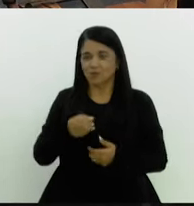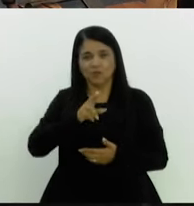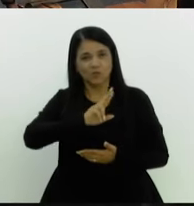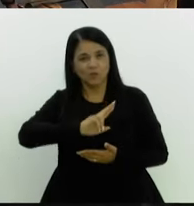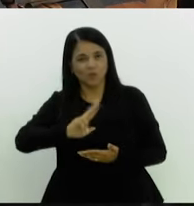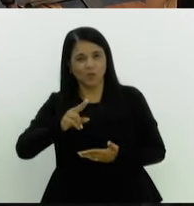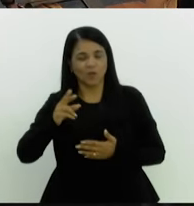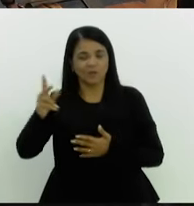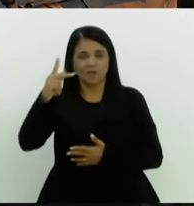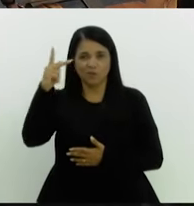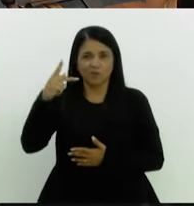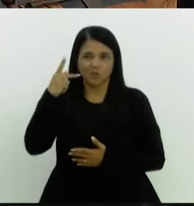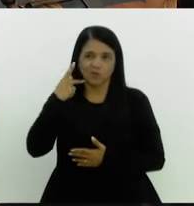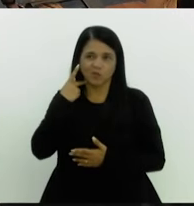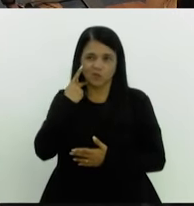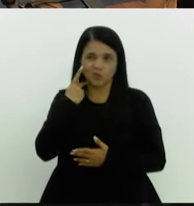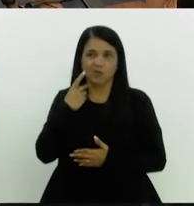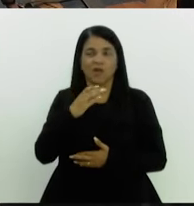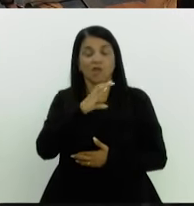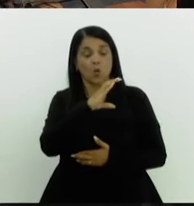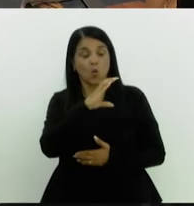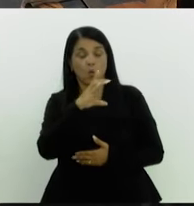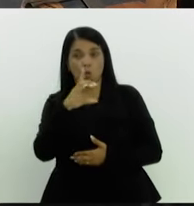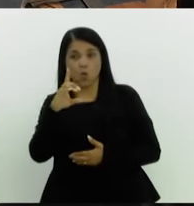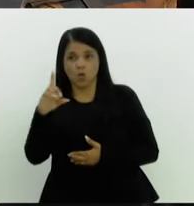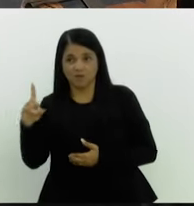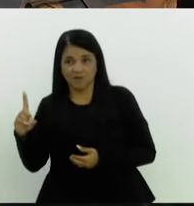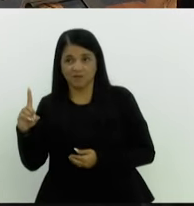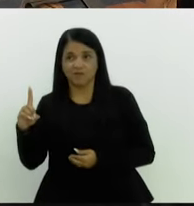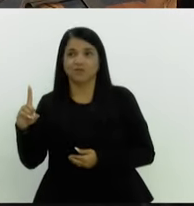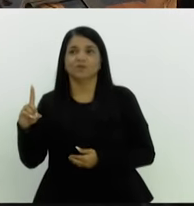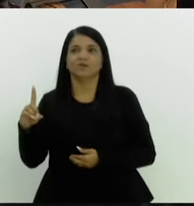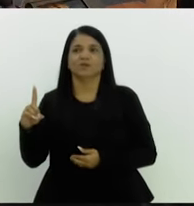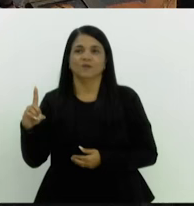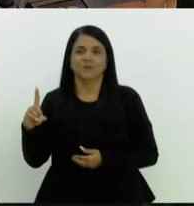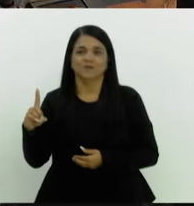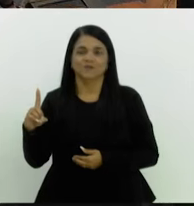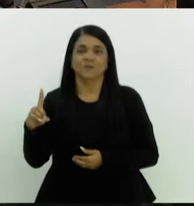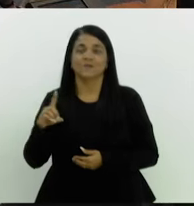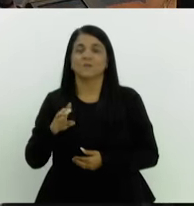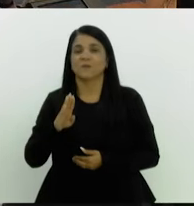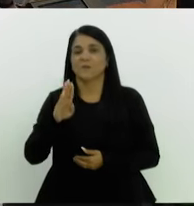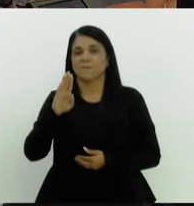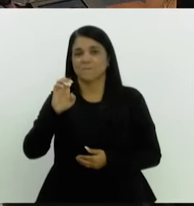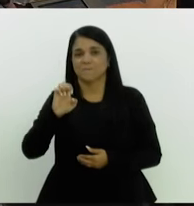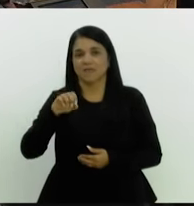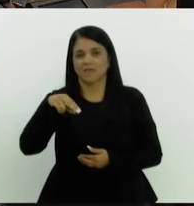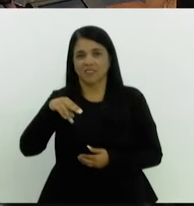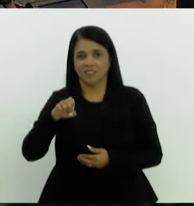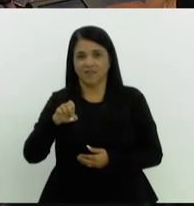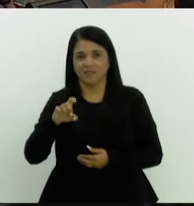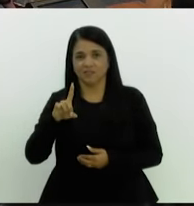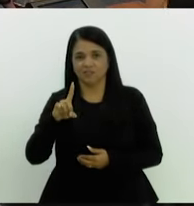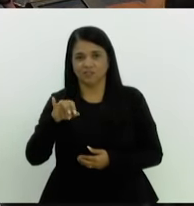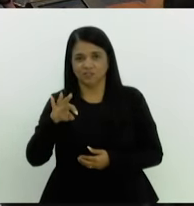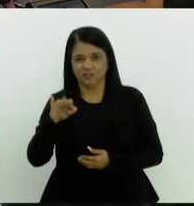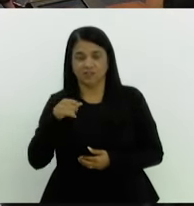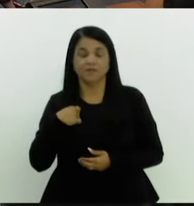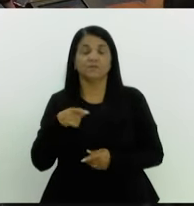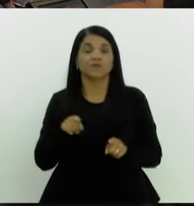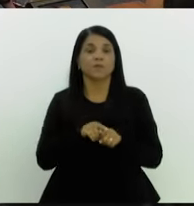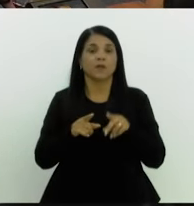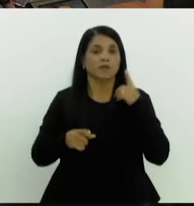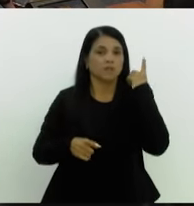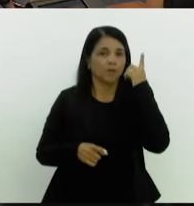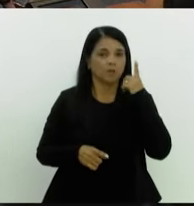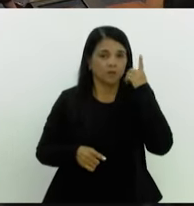procuradora e da nossa coordenadora café com leite ó da Silva deputada Soraia Santos vocês